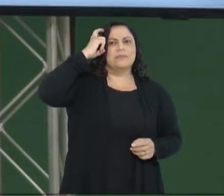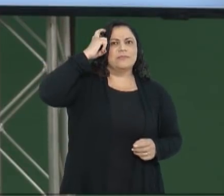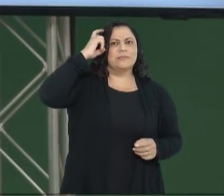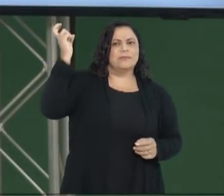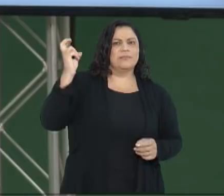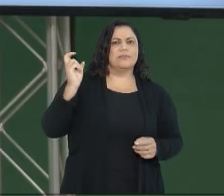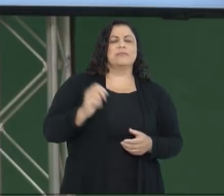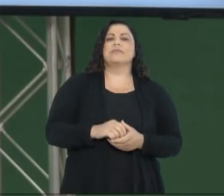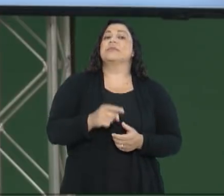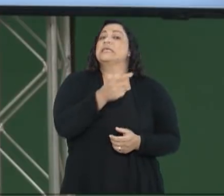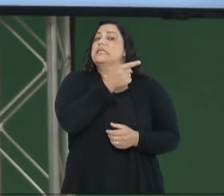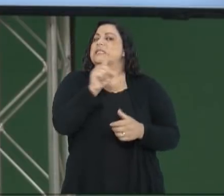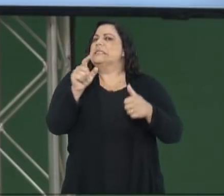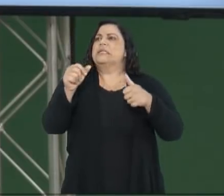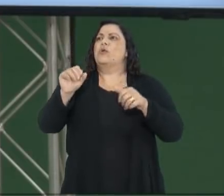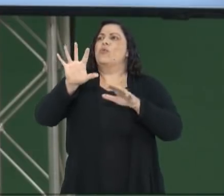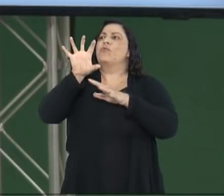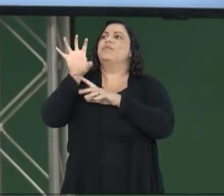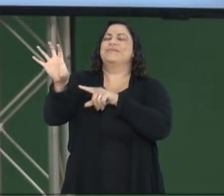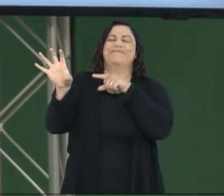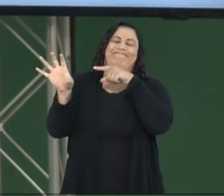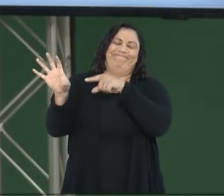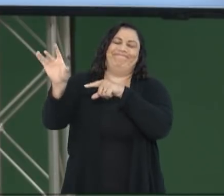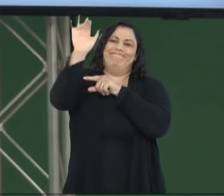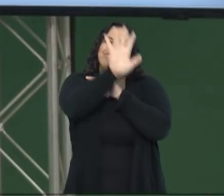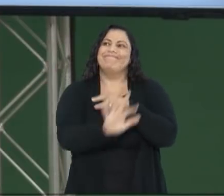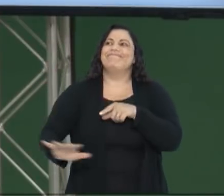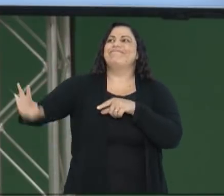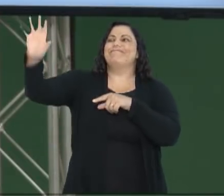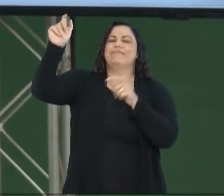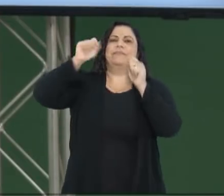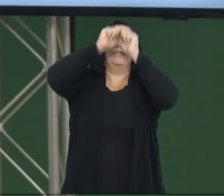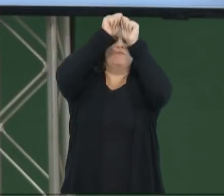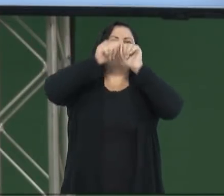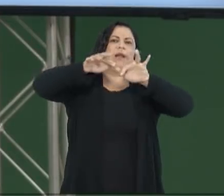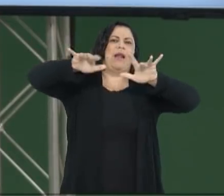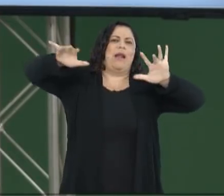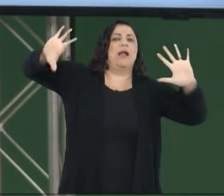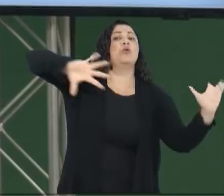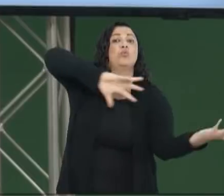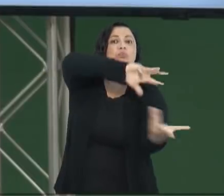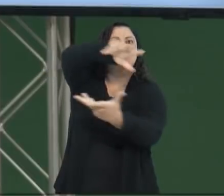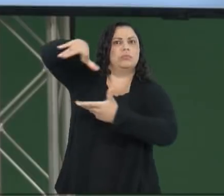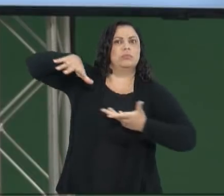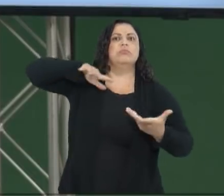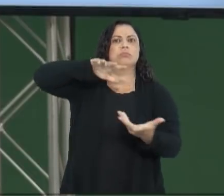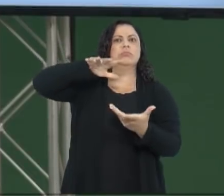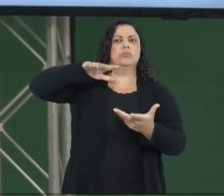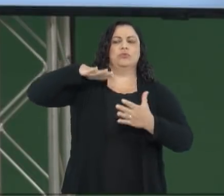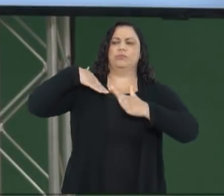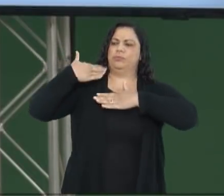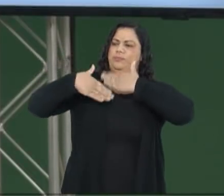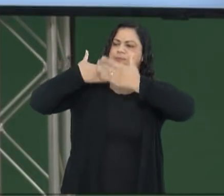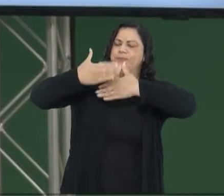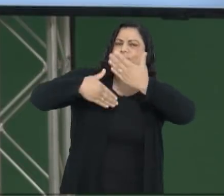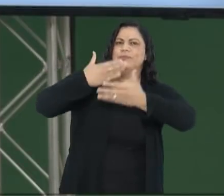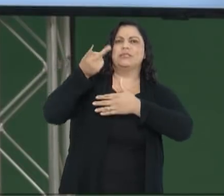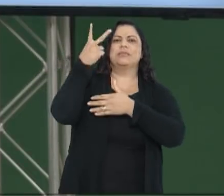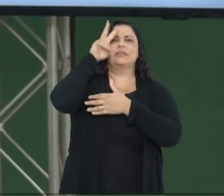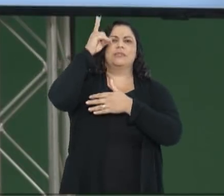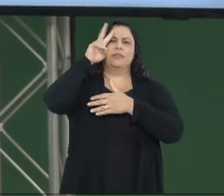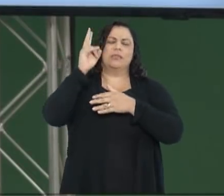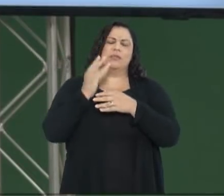não ficaram só no continente, mas elas se espalharam pelo mundo por aqueles processos históricos que a gente viu lá,